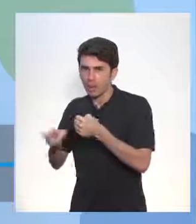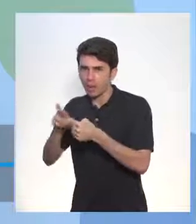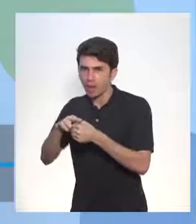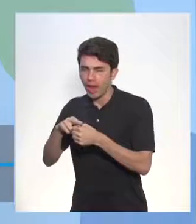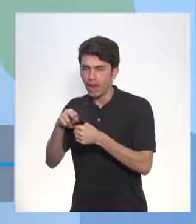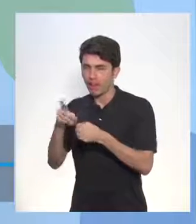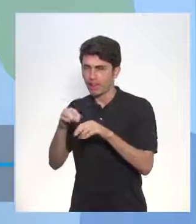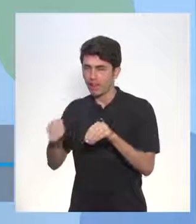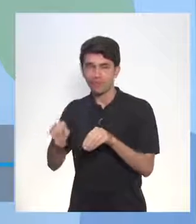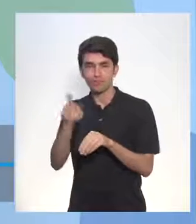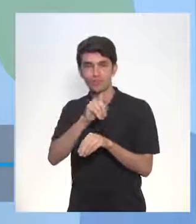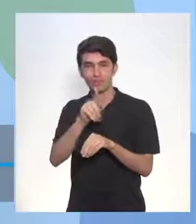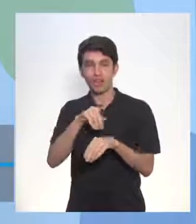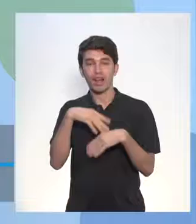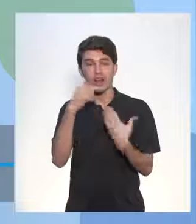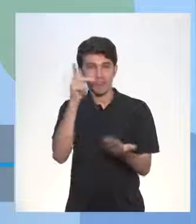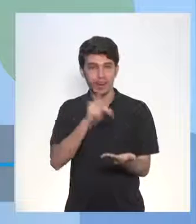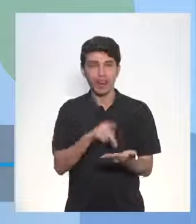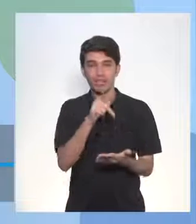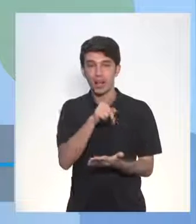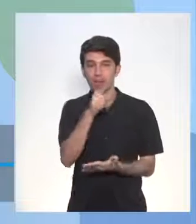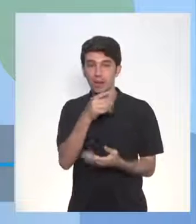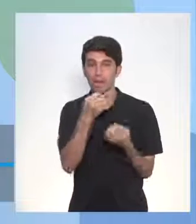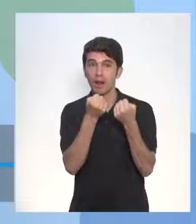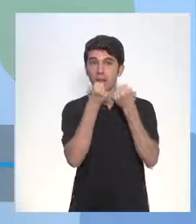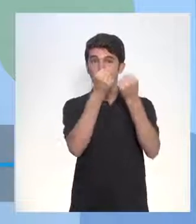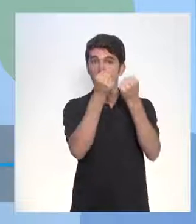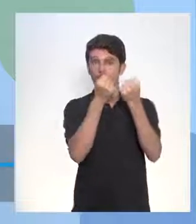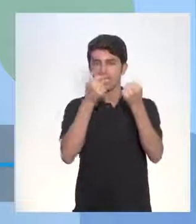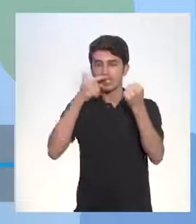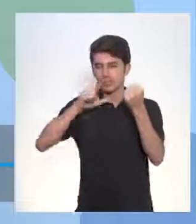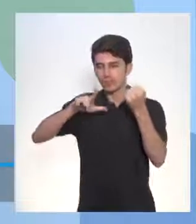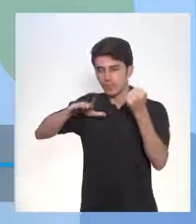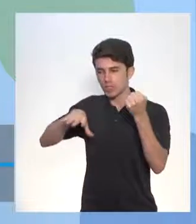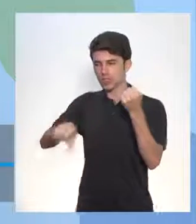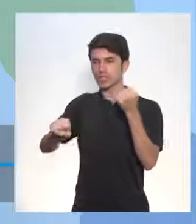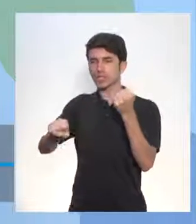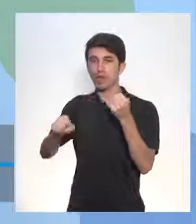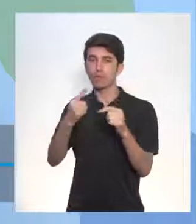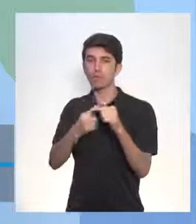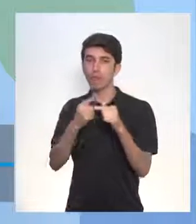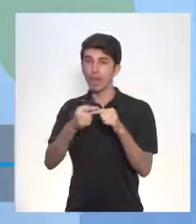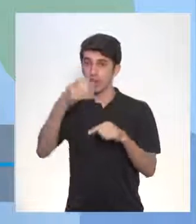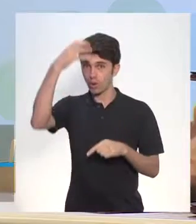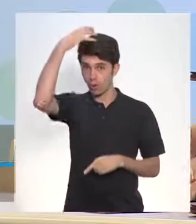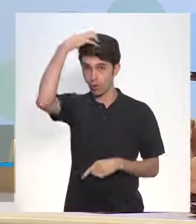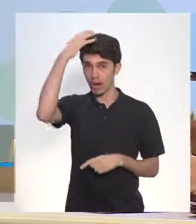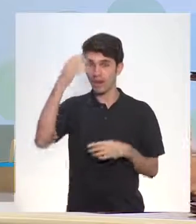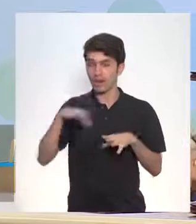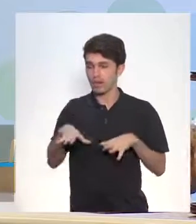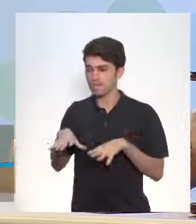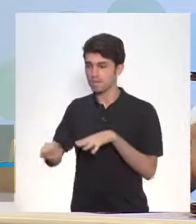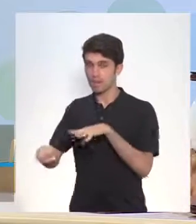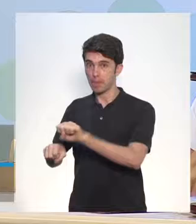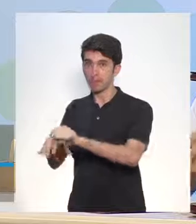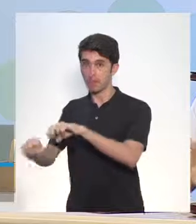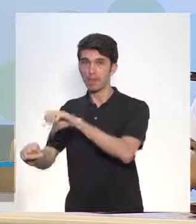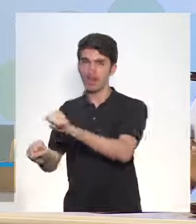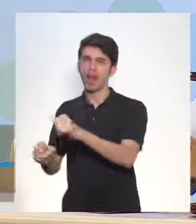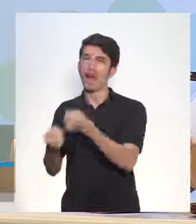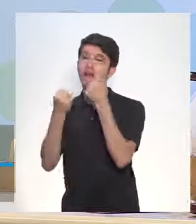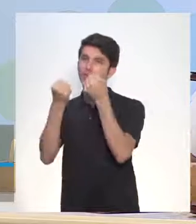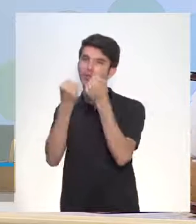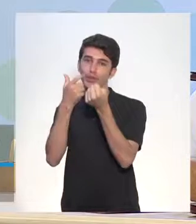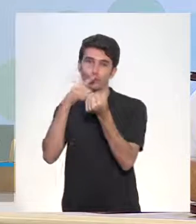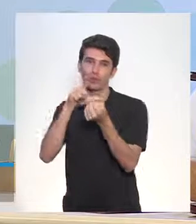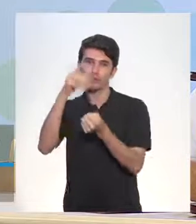terras e poder. Um rei era poderoso pela quantia de terras que ele tinha. Certo, Pro? Certo. E o professor José está dizendo assim, ó,